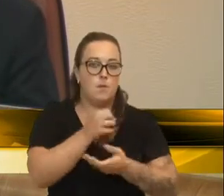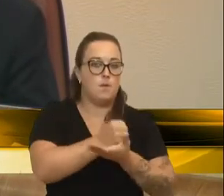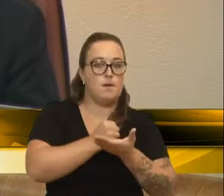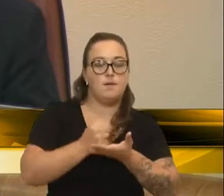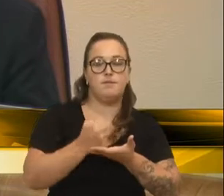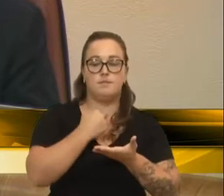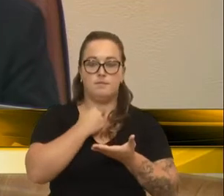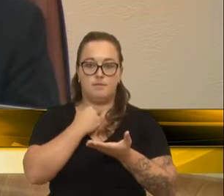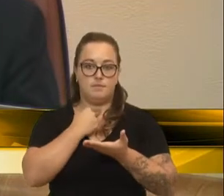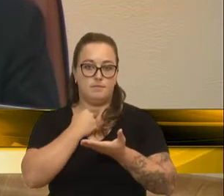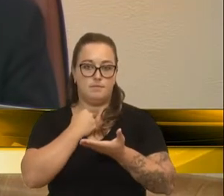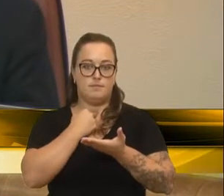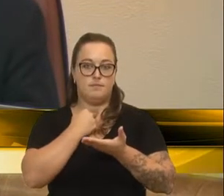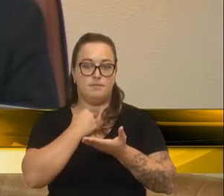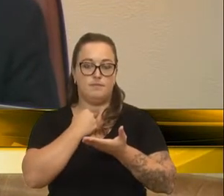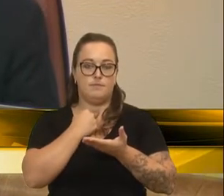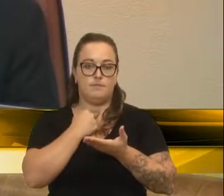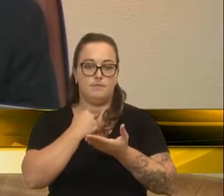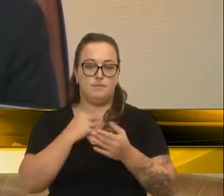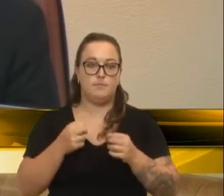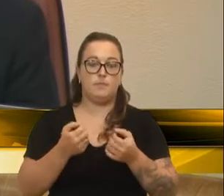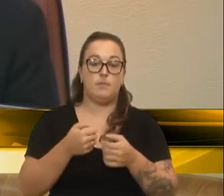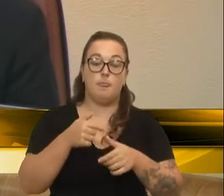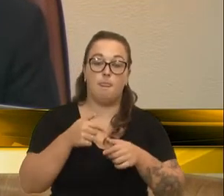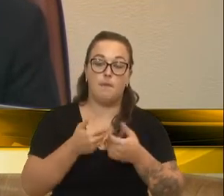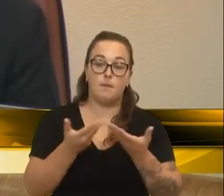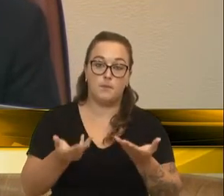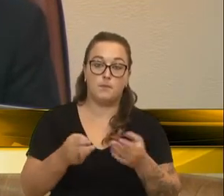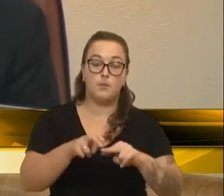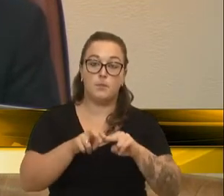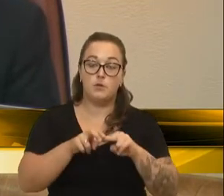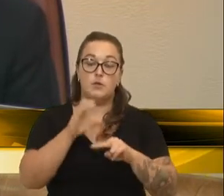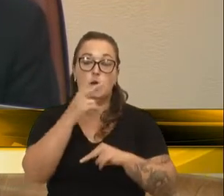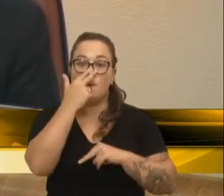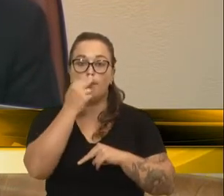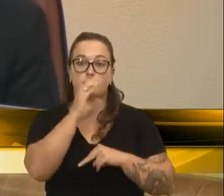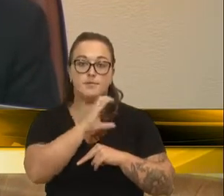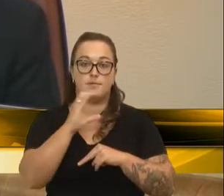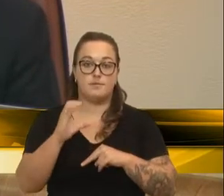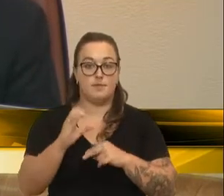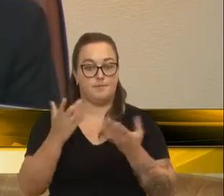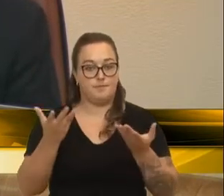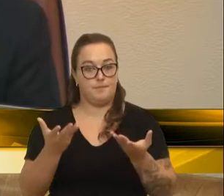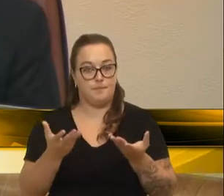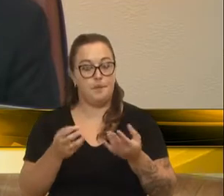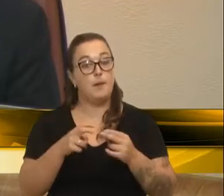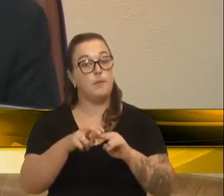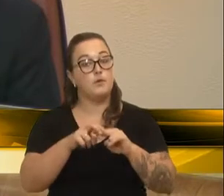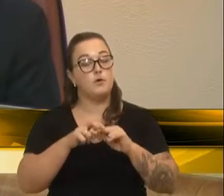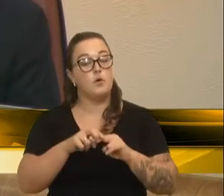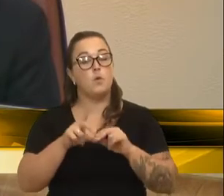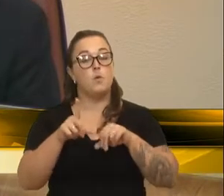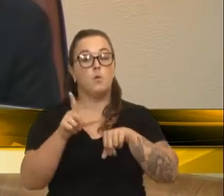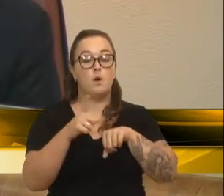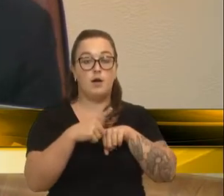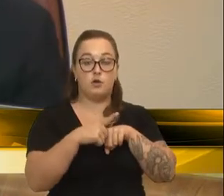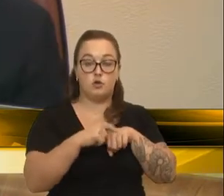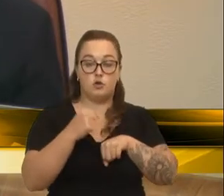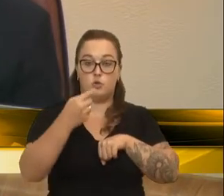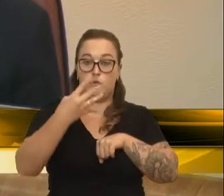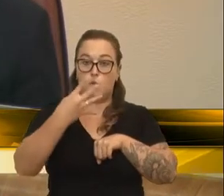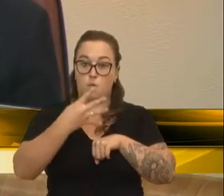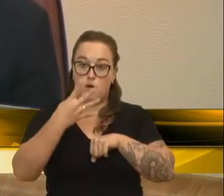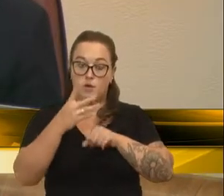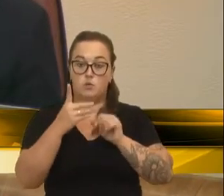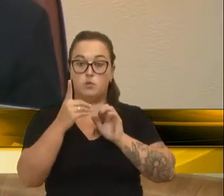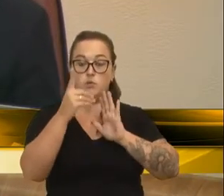1º, cargo em comissão ou função de confiança. Por sua vez, o artigo 4º do referido